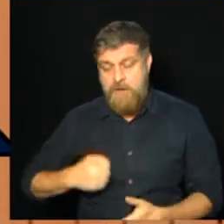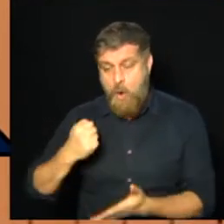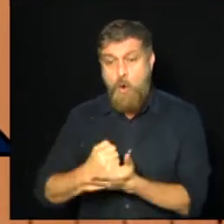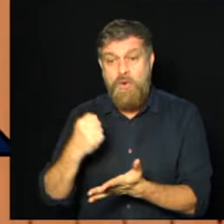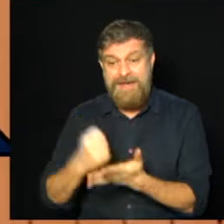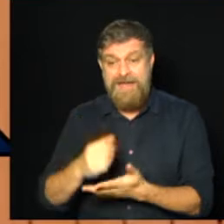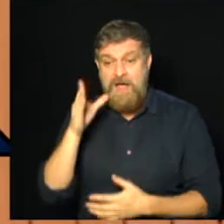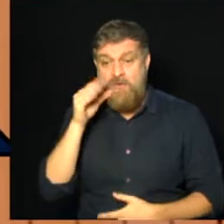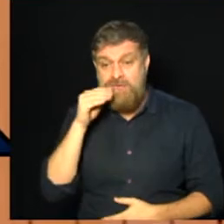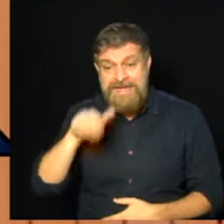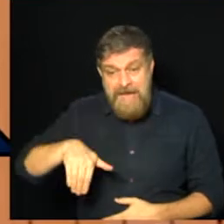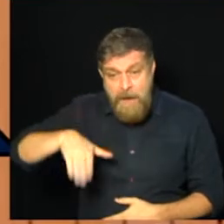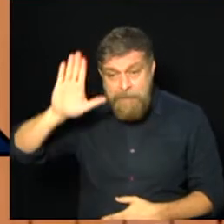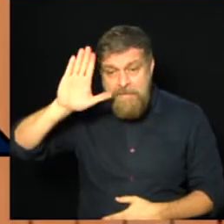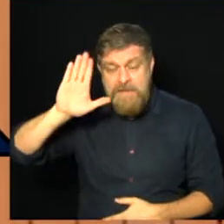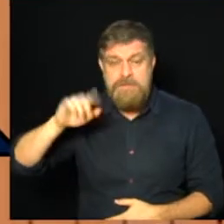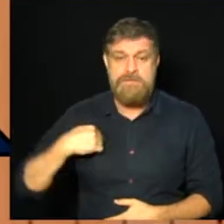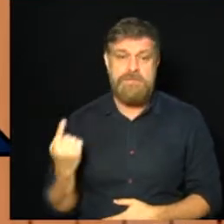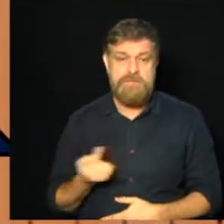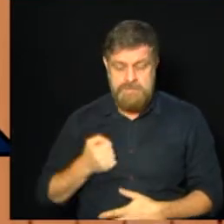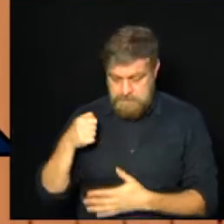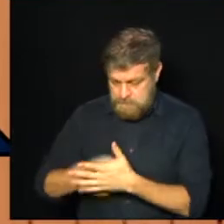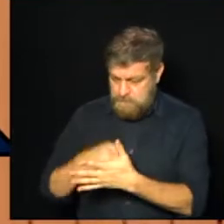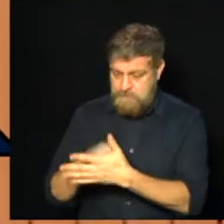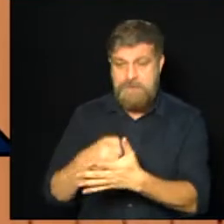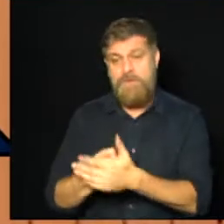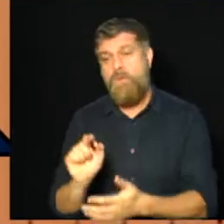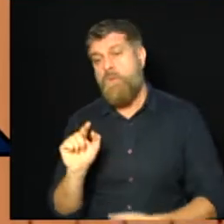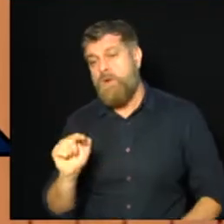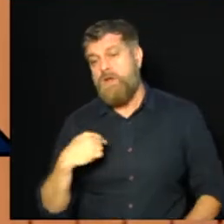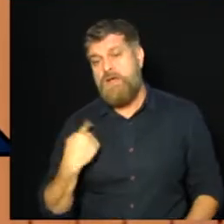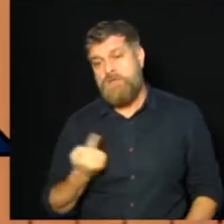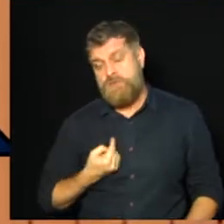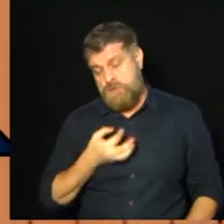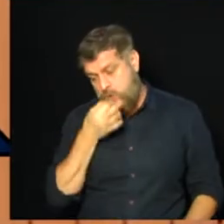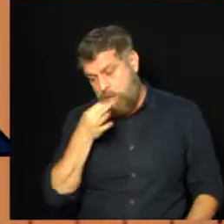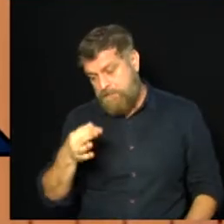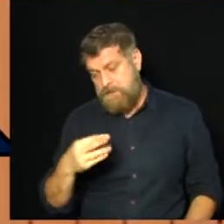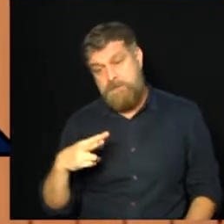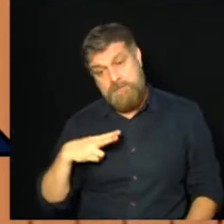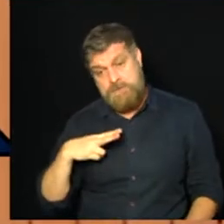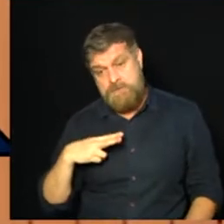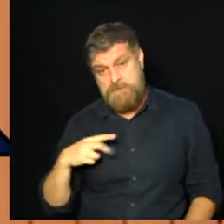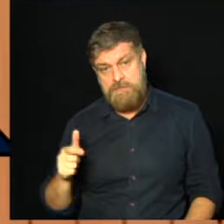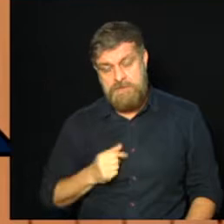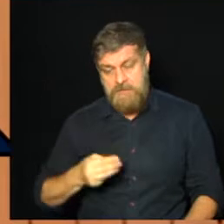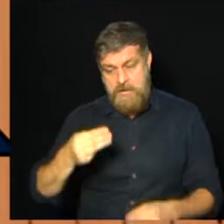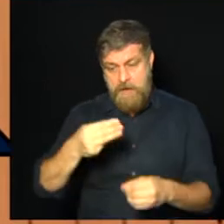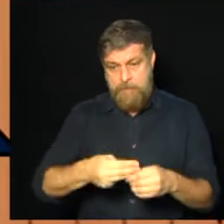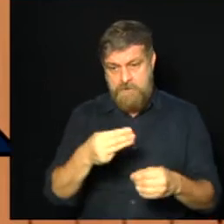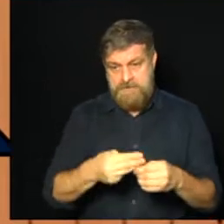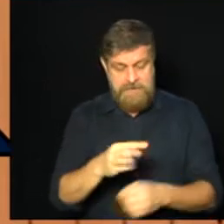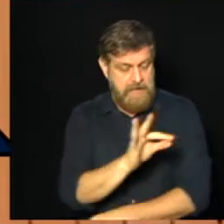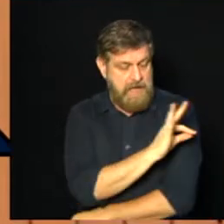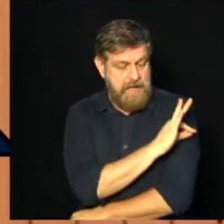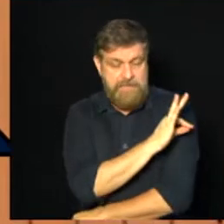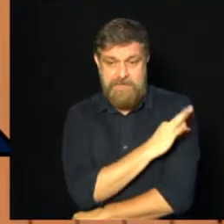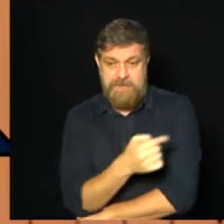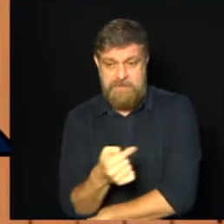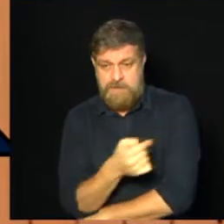concurso público. Nós defendemos, inclusive, que a gente passasse por um processo de municipalização